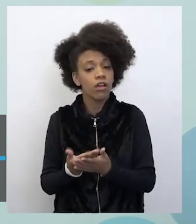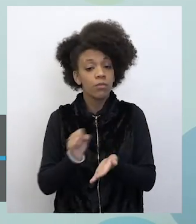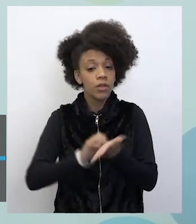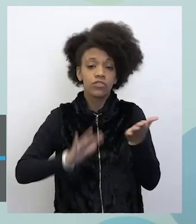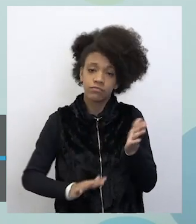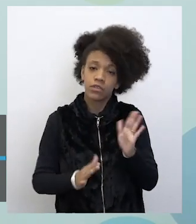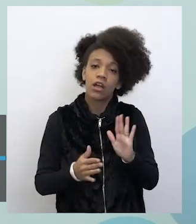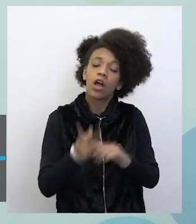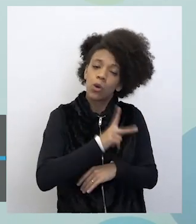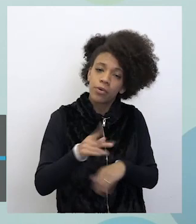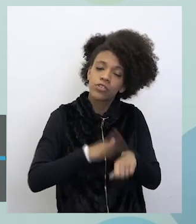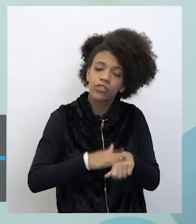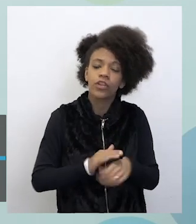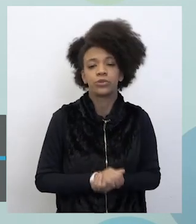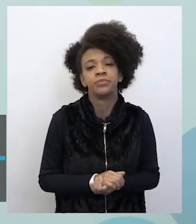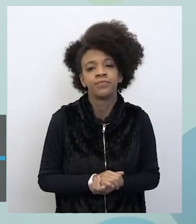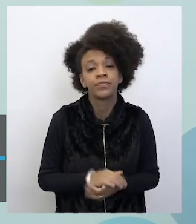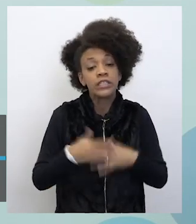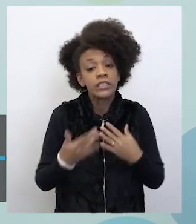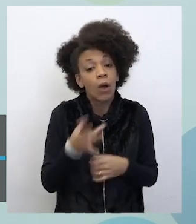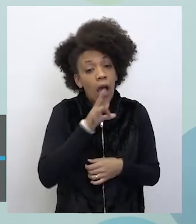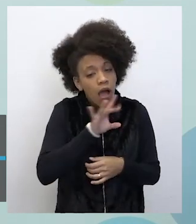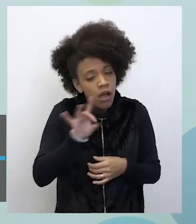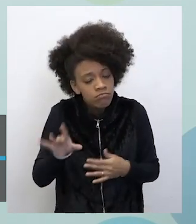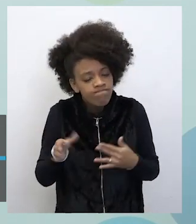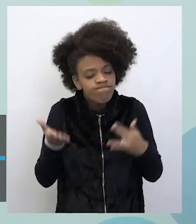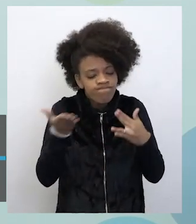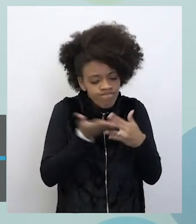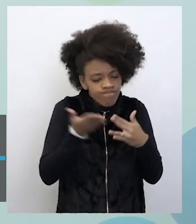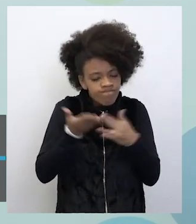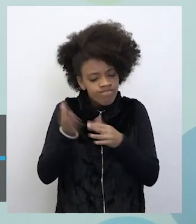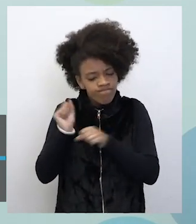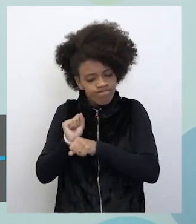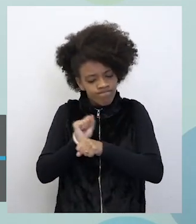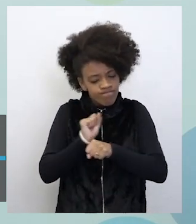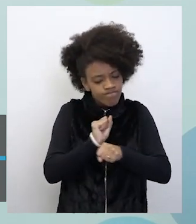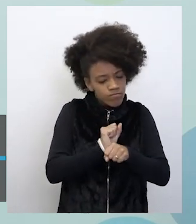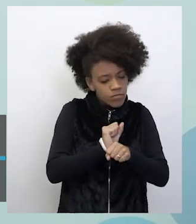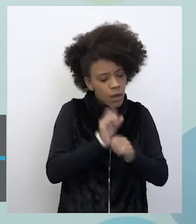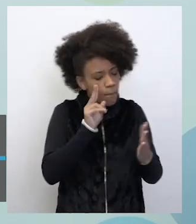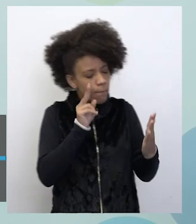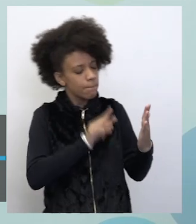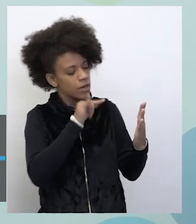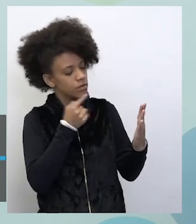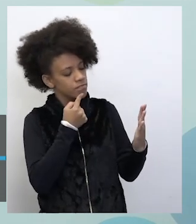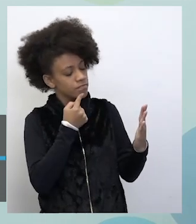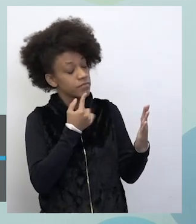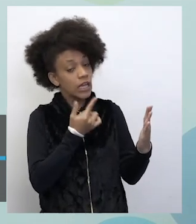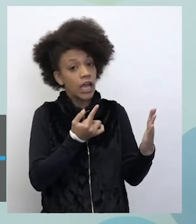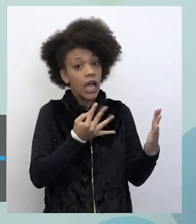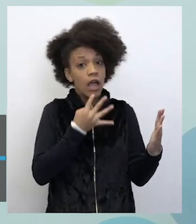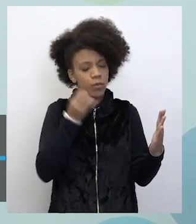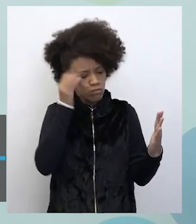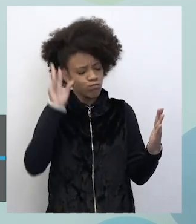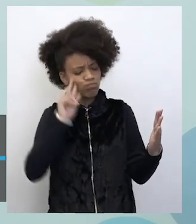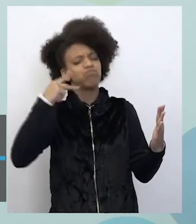que o nosso professor tem feito. Porque a cada pausa que a gente faz para olhar para essa rubrica, eu me conheço